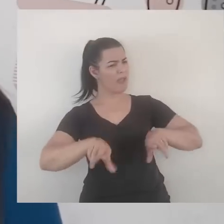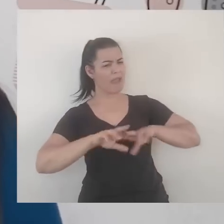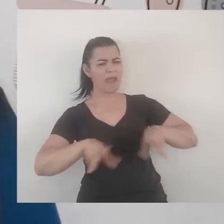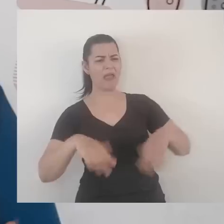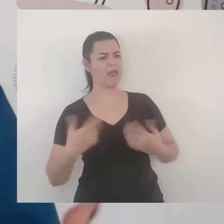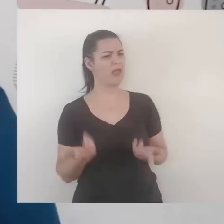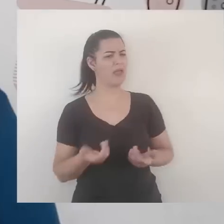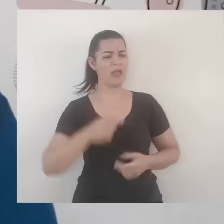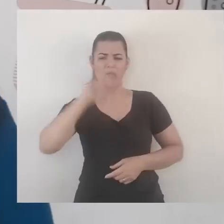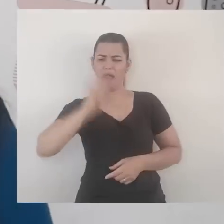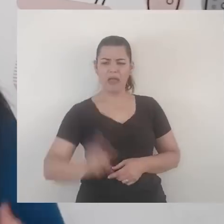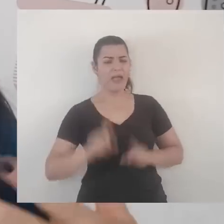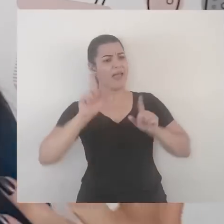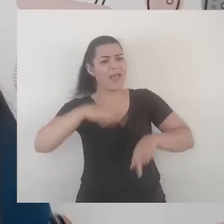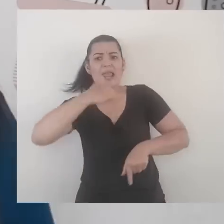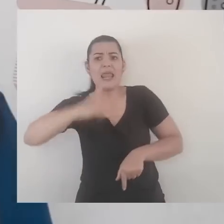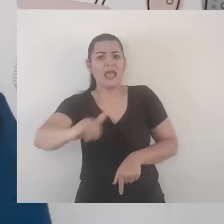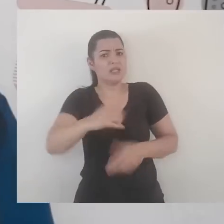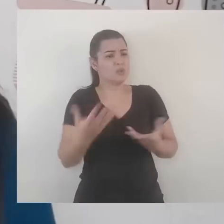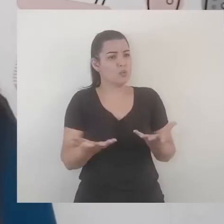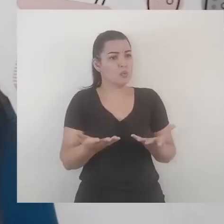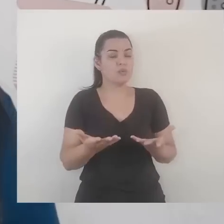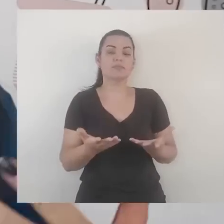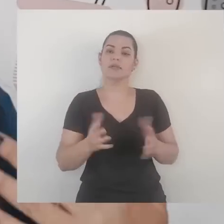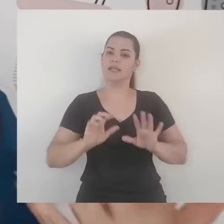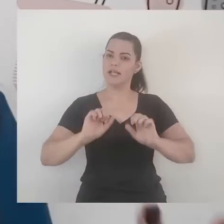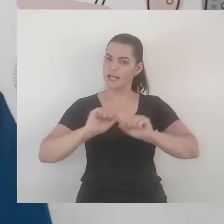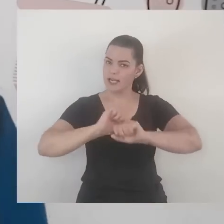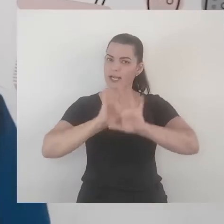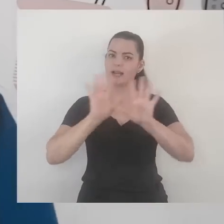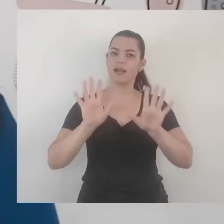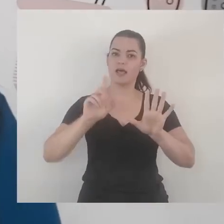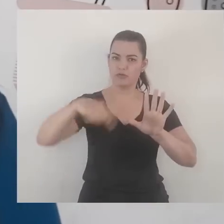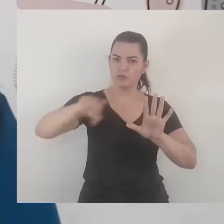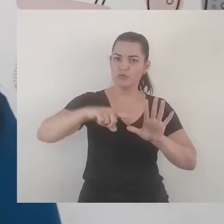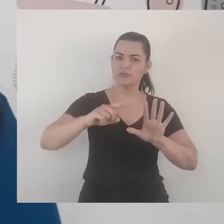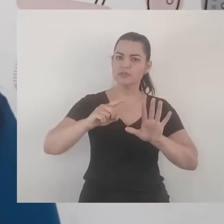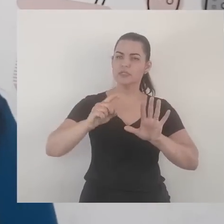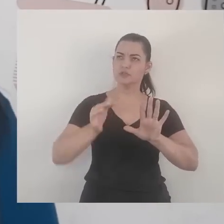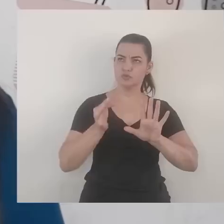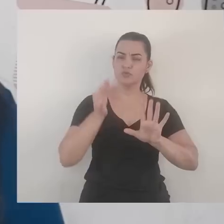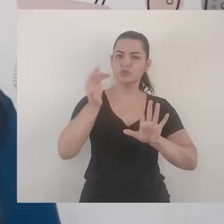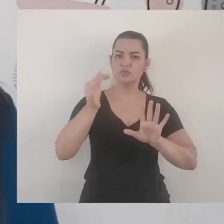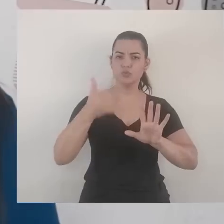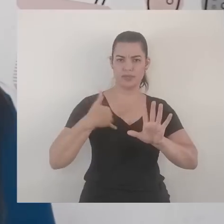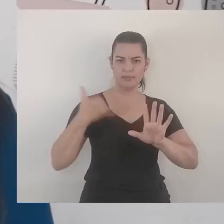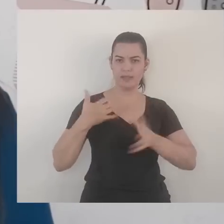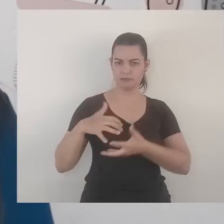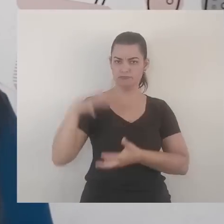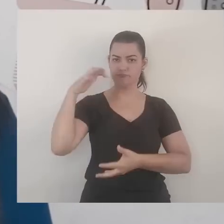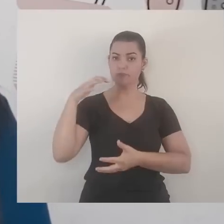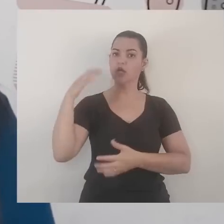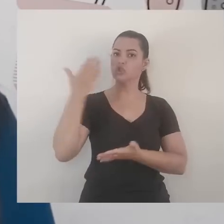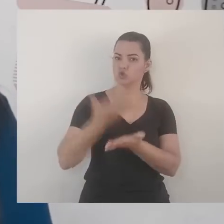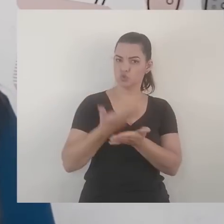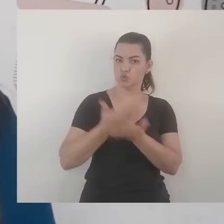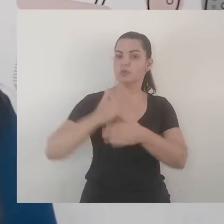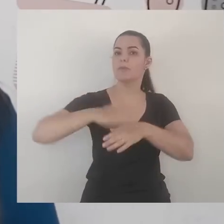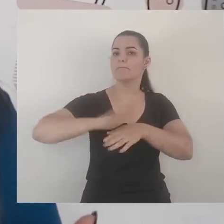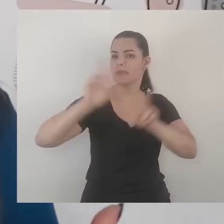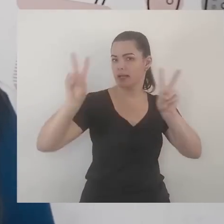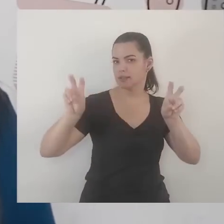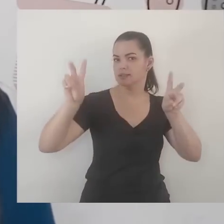Então, existe todo um processo aí muito amplo que vocês vão estudar quando forem maiores, mas que tem relação com